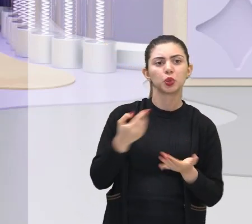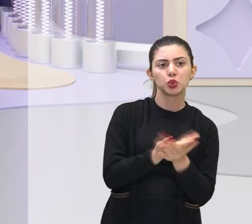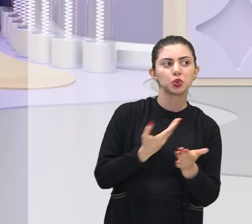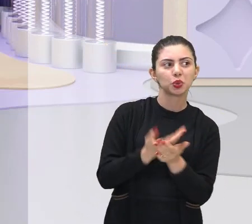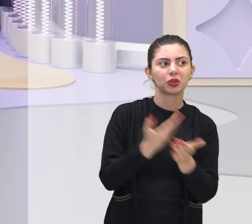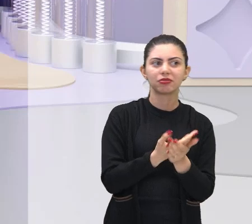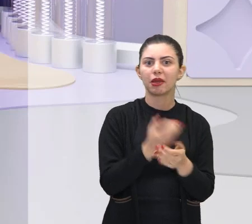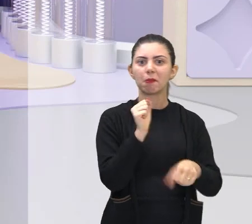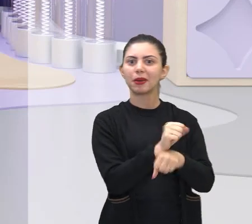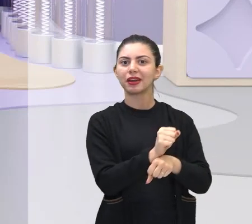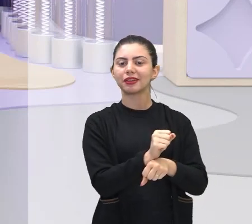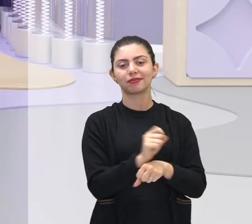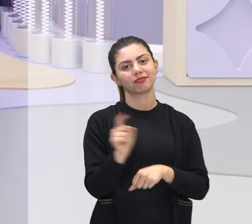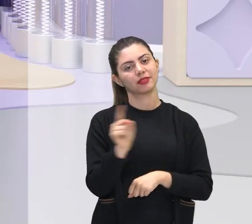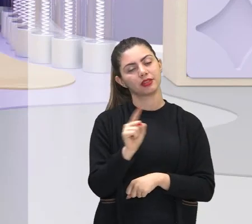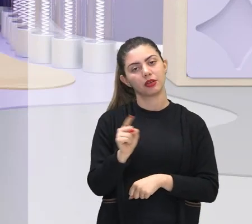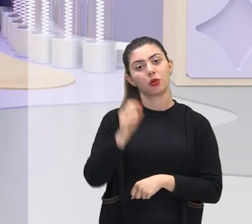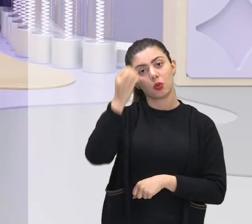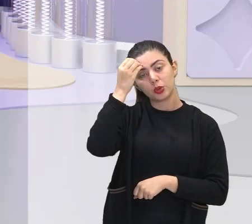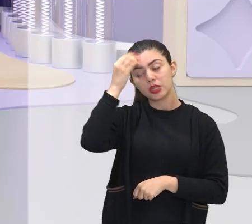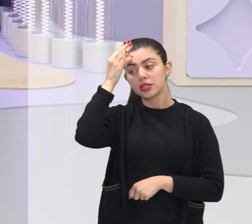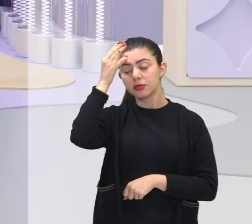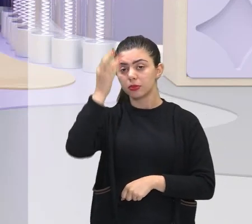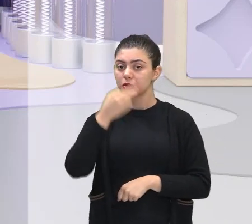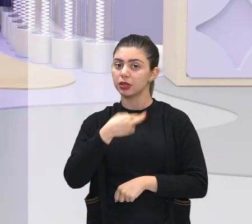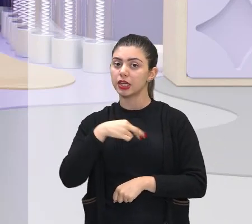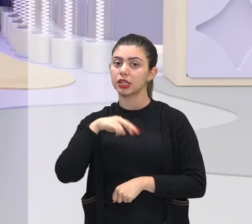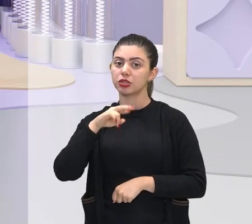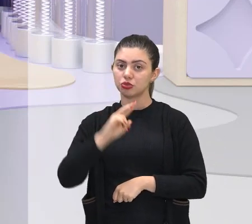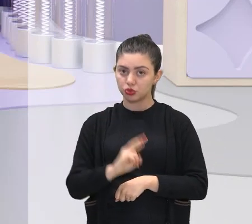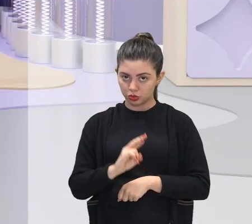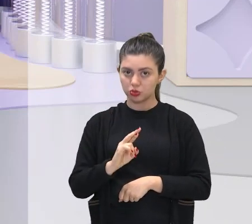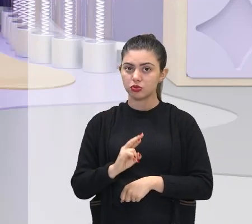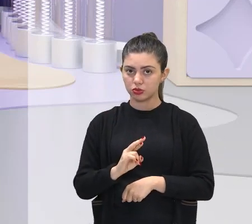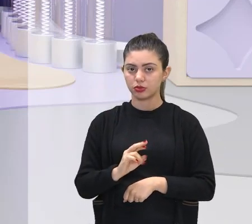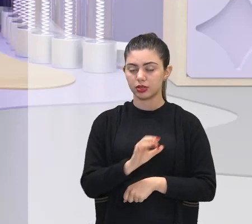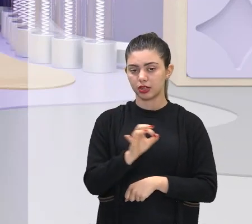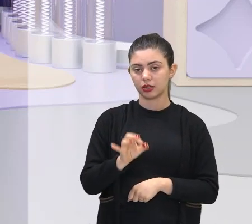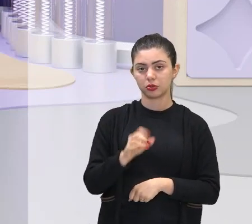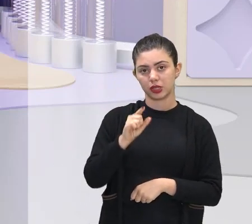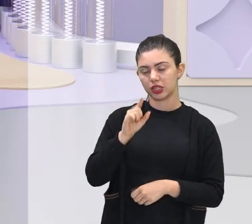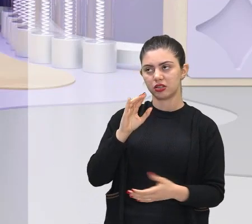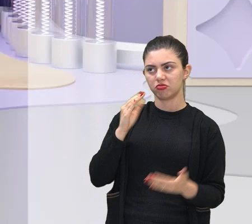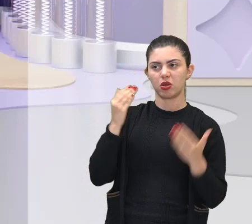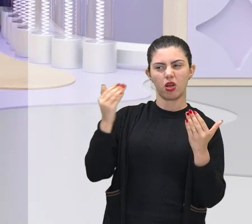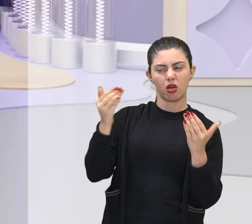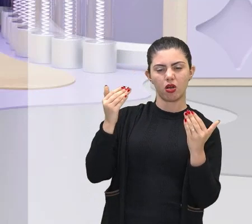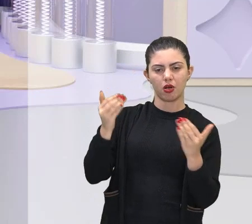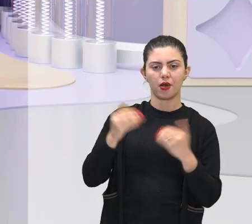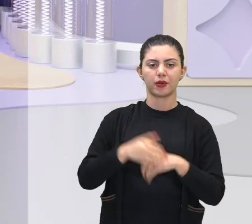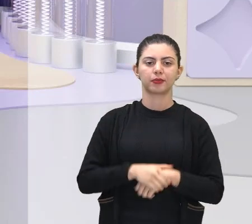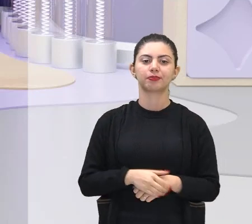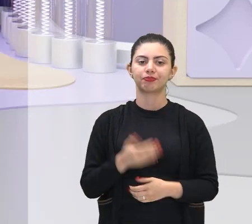Não. Do conhecimento religioso, do doutrinário. Vamos seguir aqui no